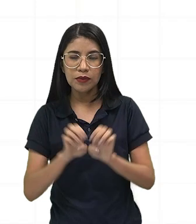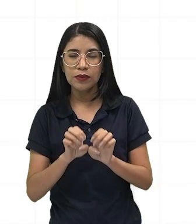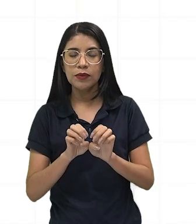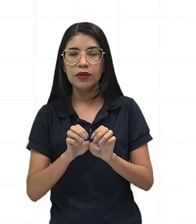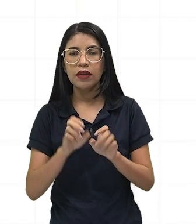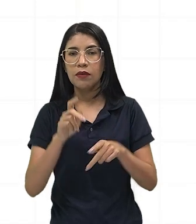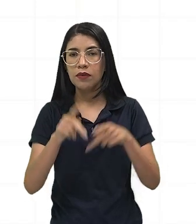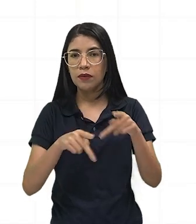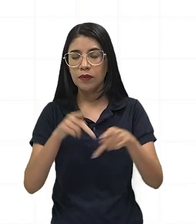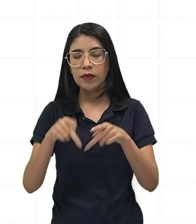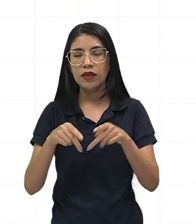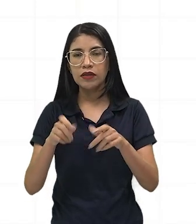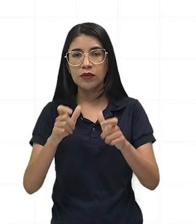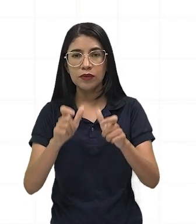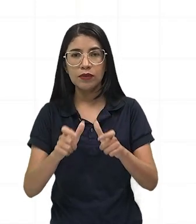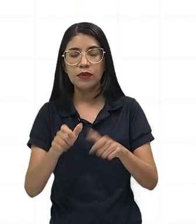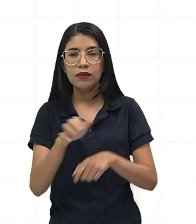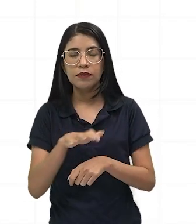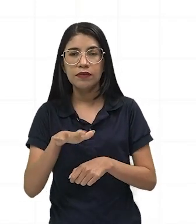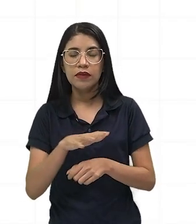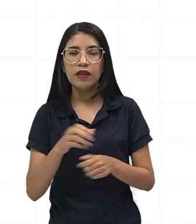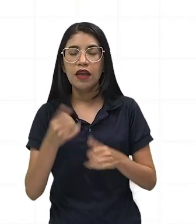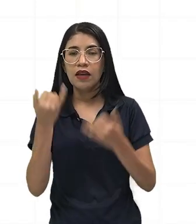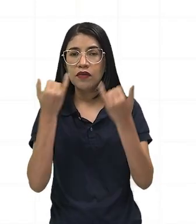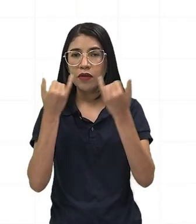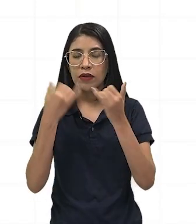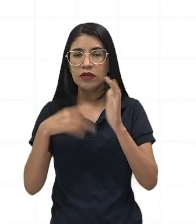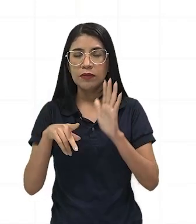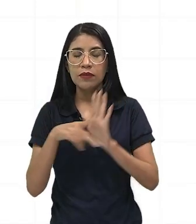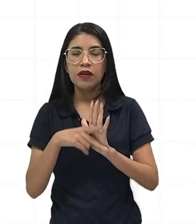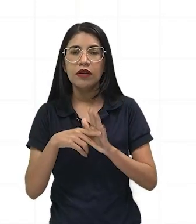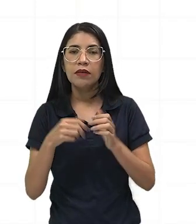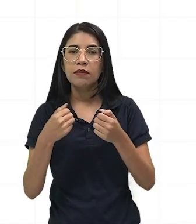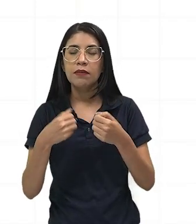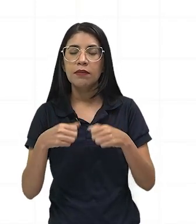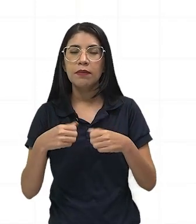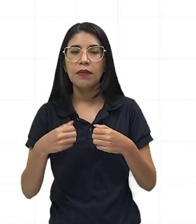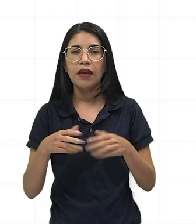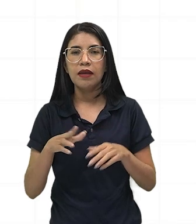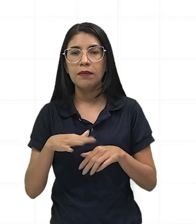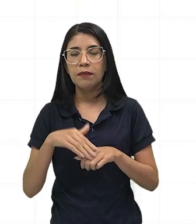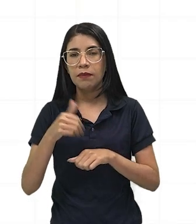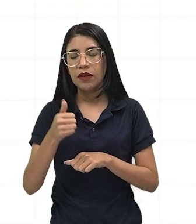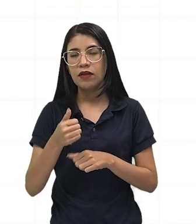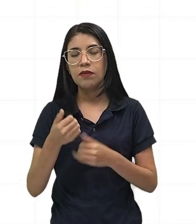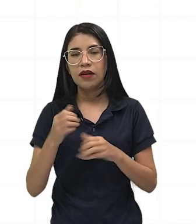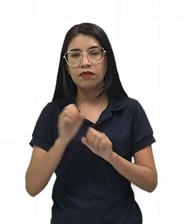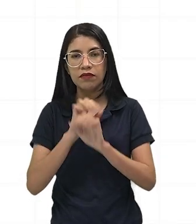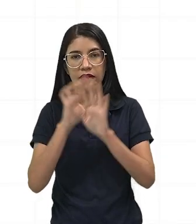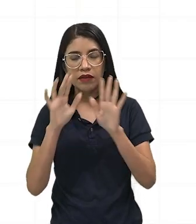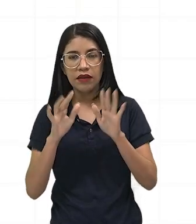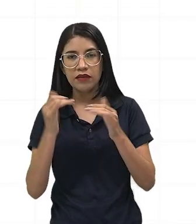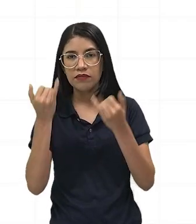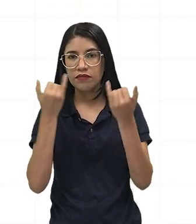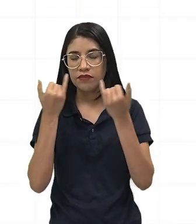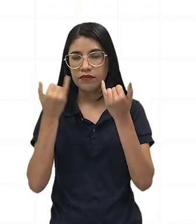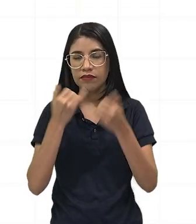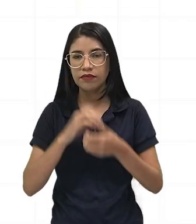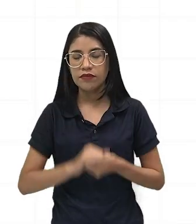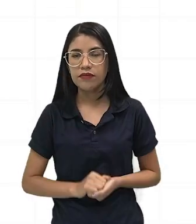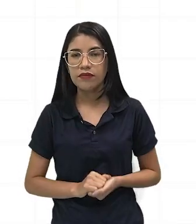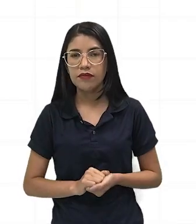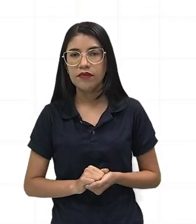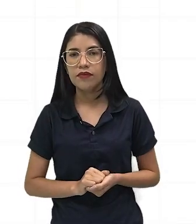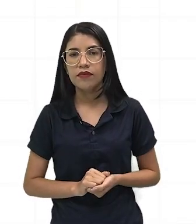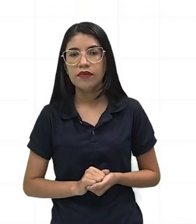da população. Quais informações específicas podem ser facilmente identificadas por meio desse gráfico? E